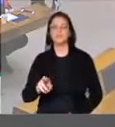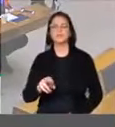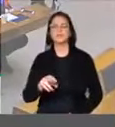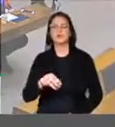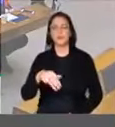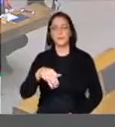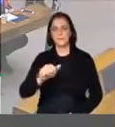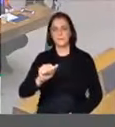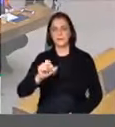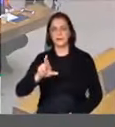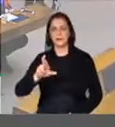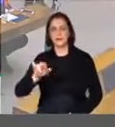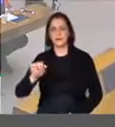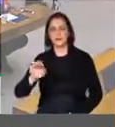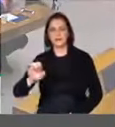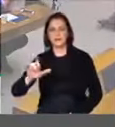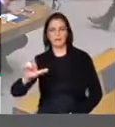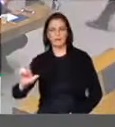homenageamos Marielle Franco,